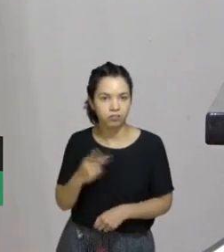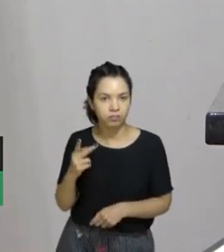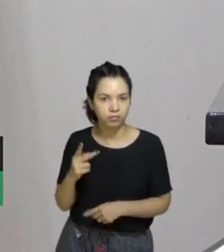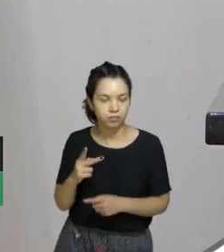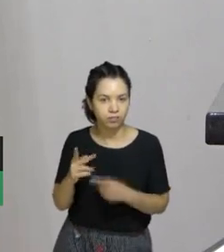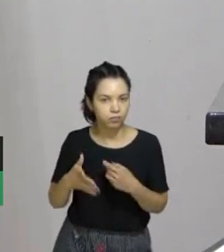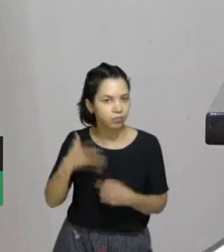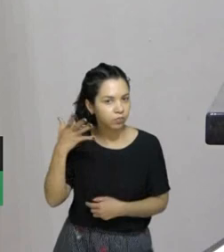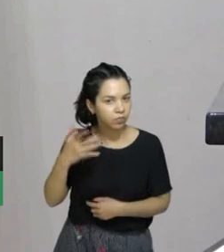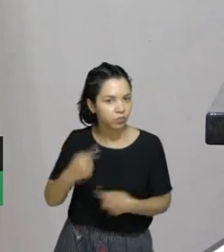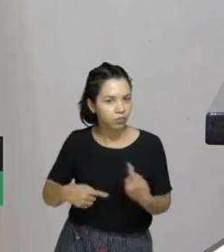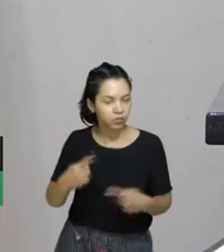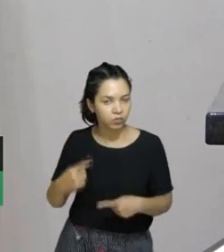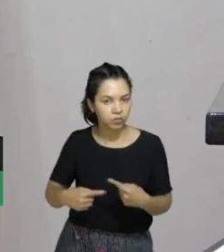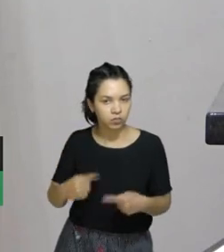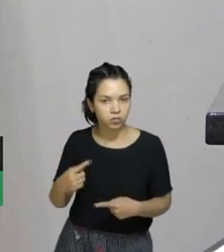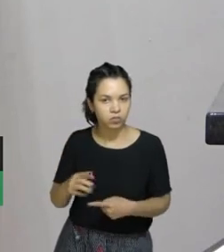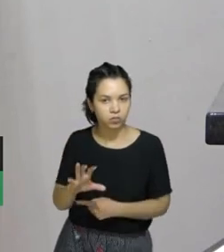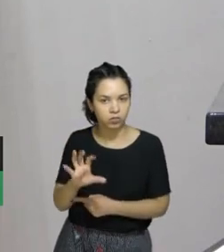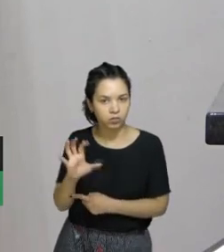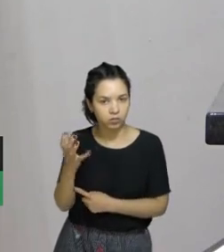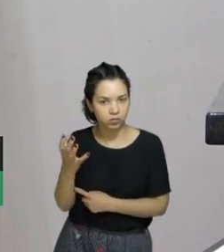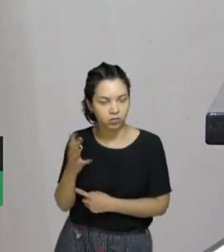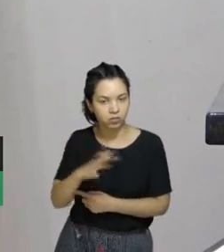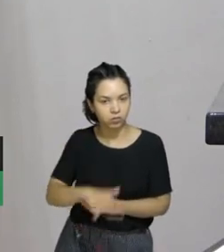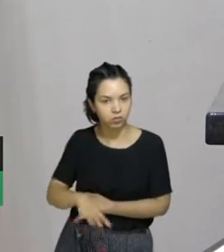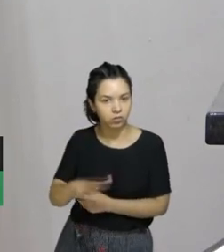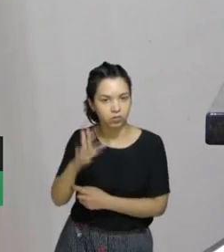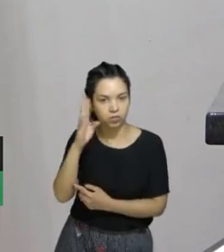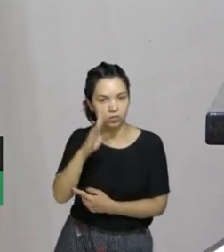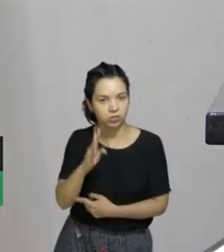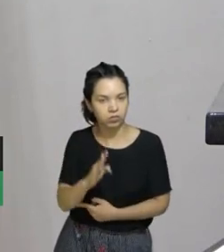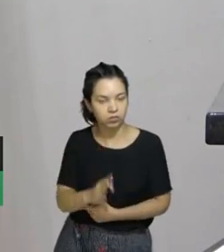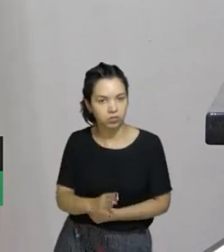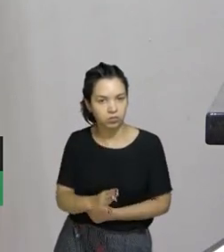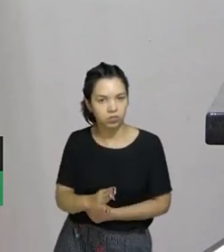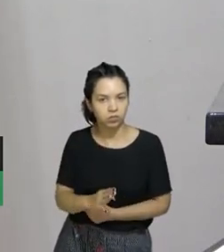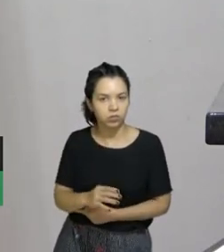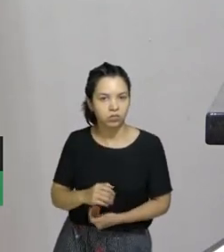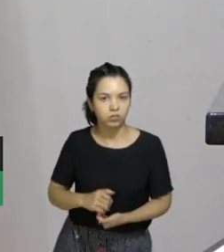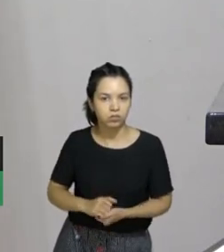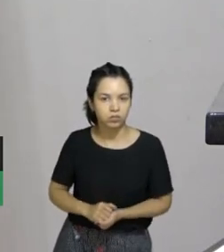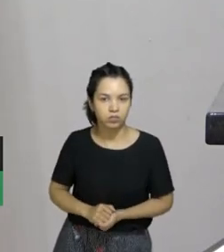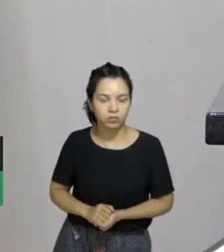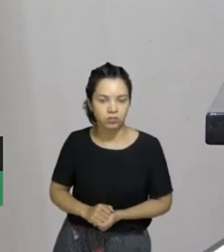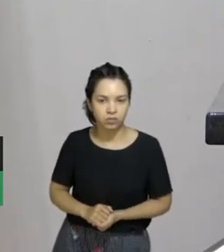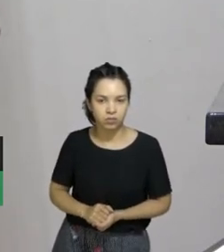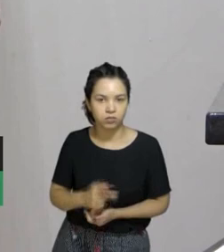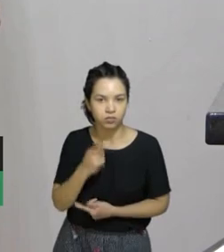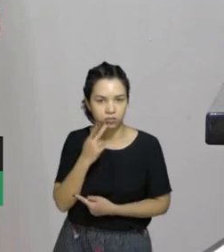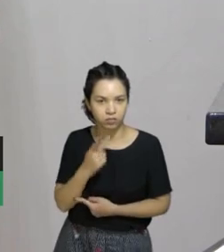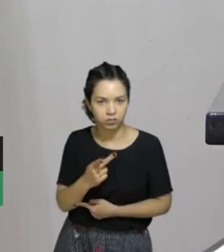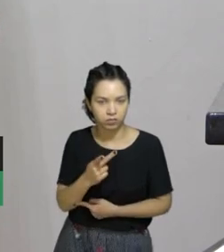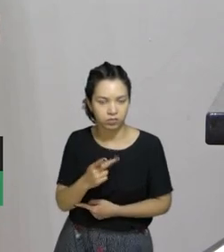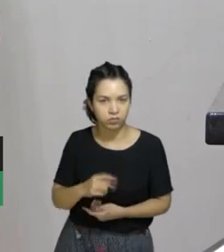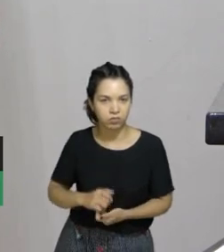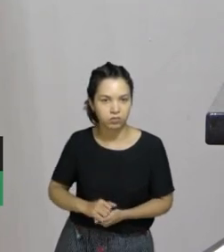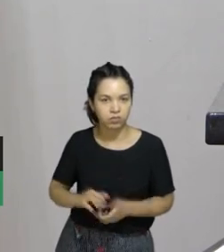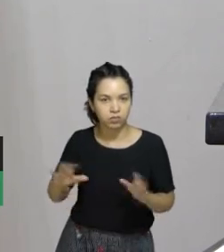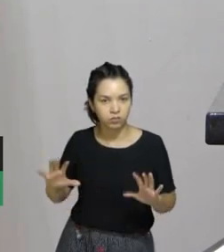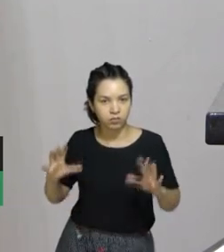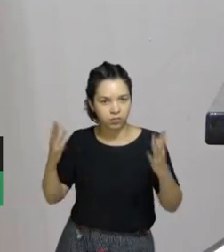alguns acontecimentos que têm acontecido no Brasil recentemente. E aqui eu digo, evento